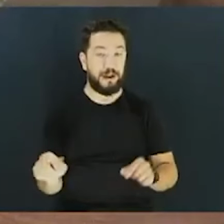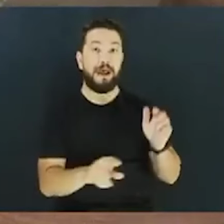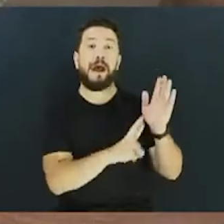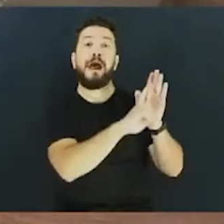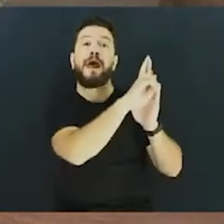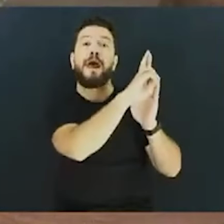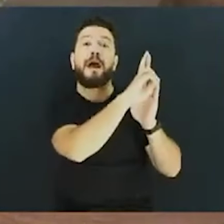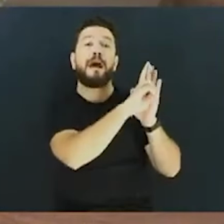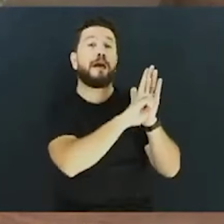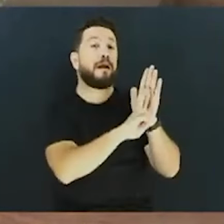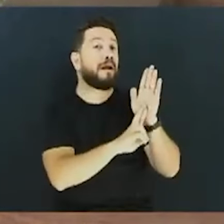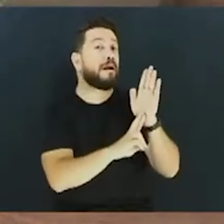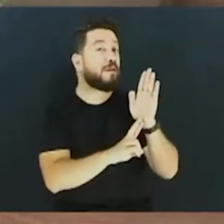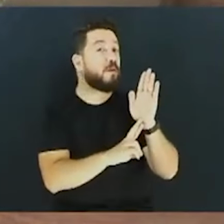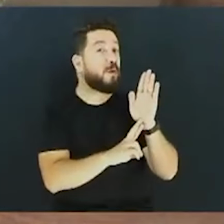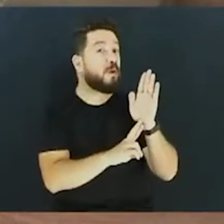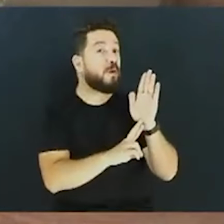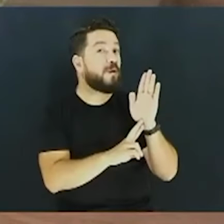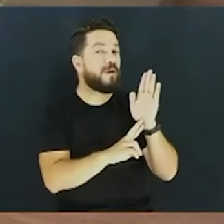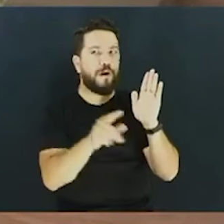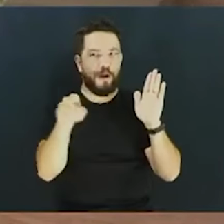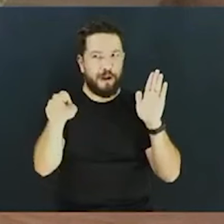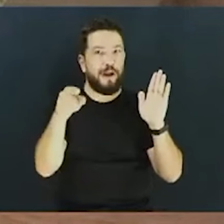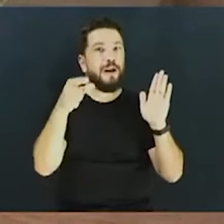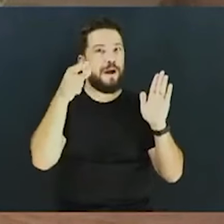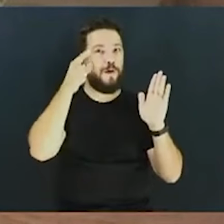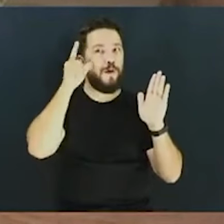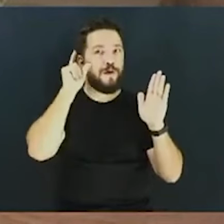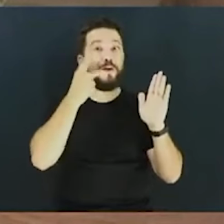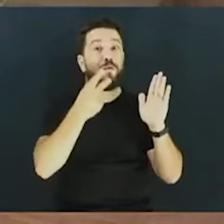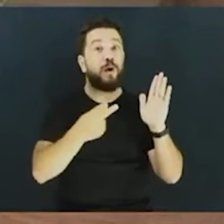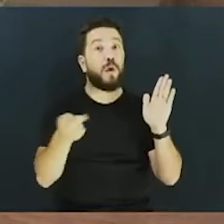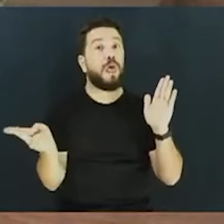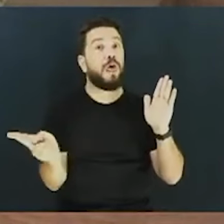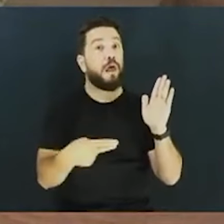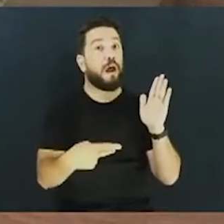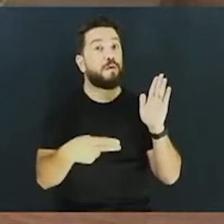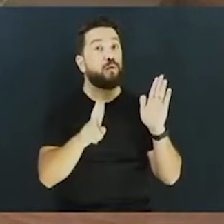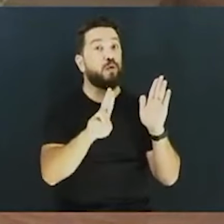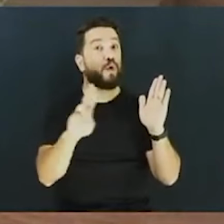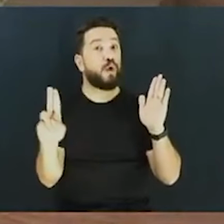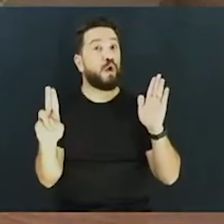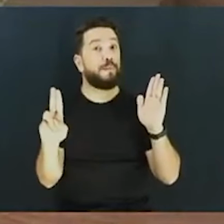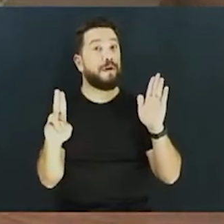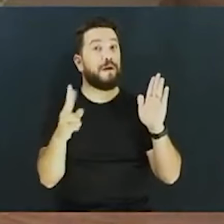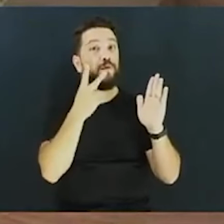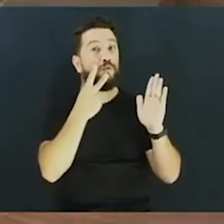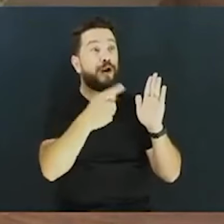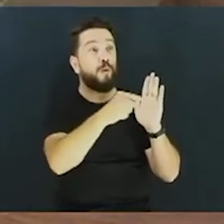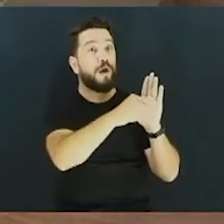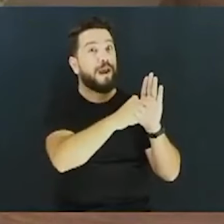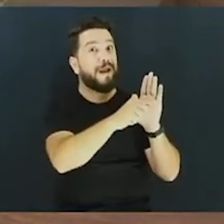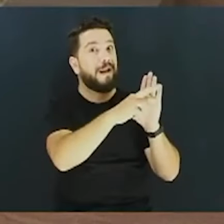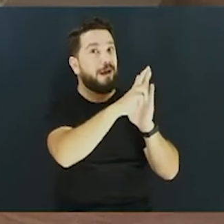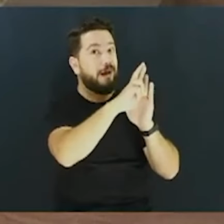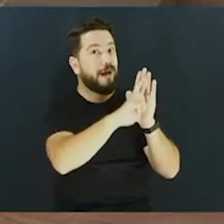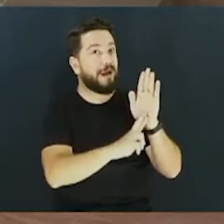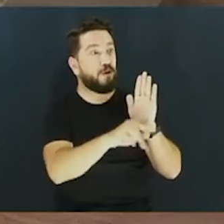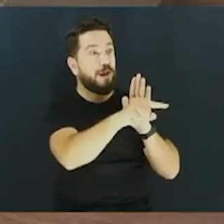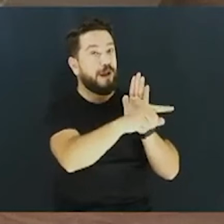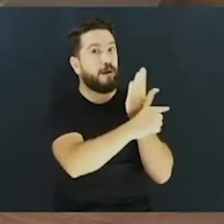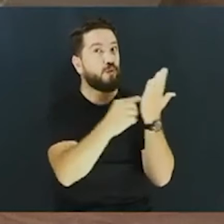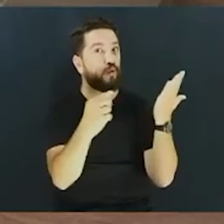equivocadamente, ontem foi colocado como autor da proposta. Então, esse é o primeiro ponto